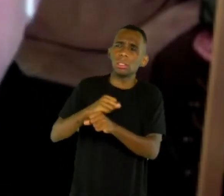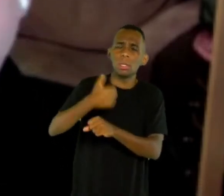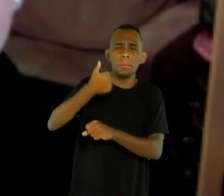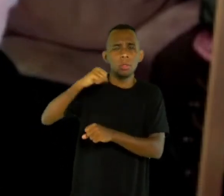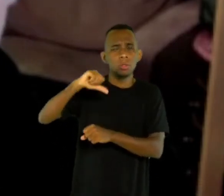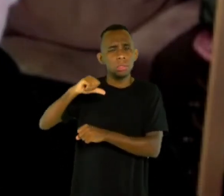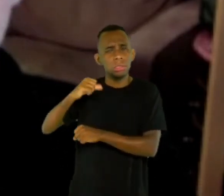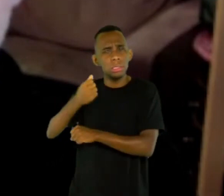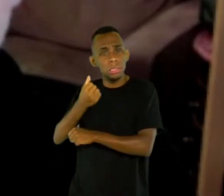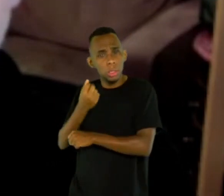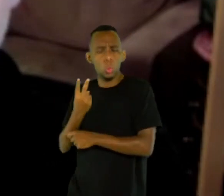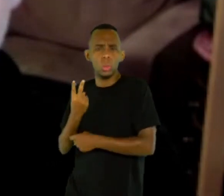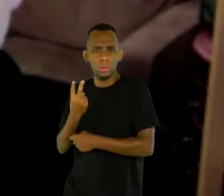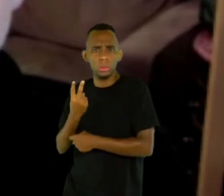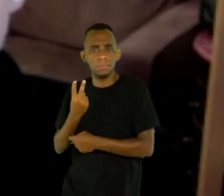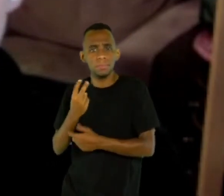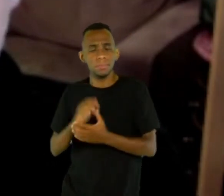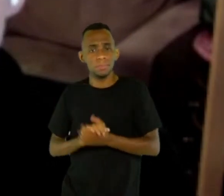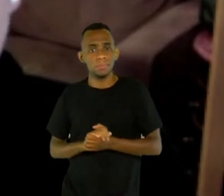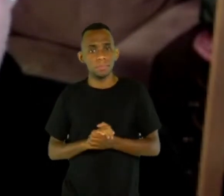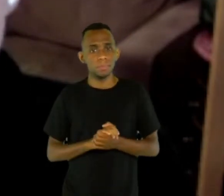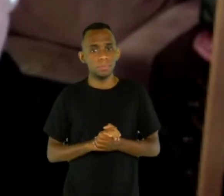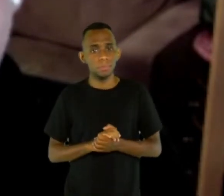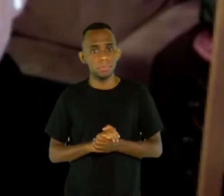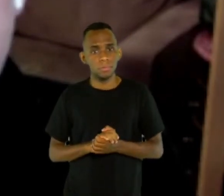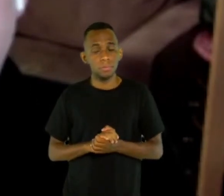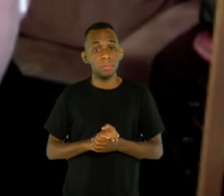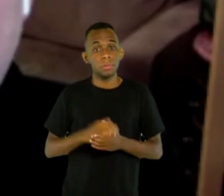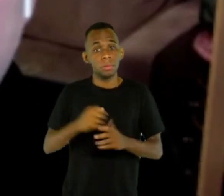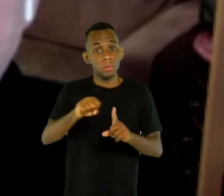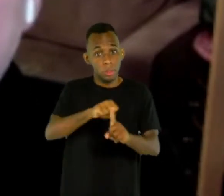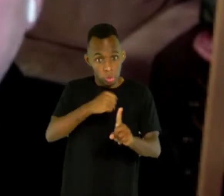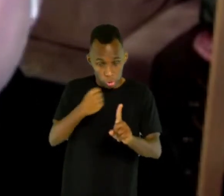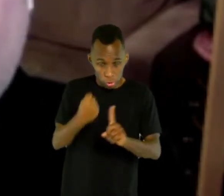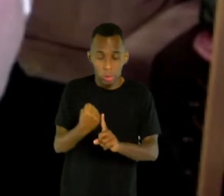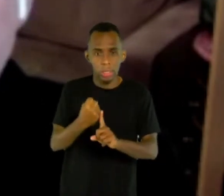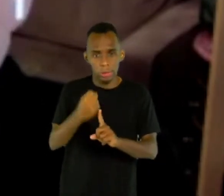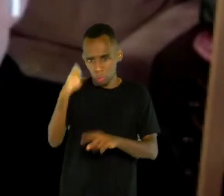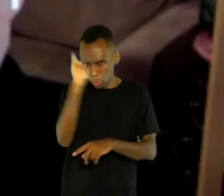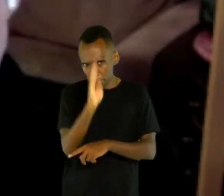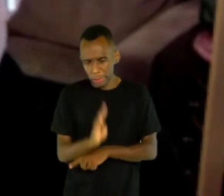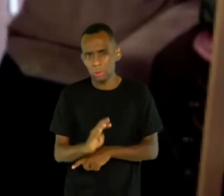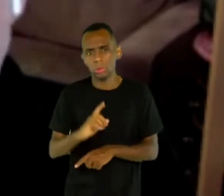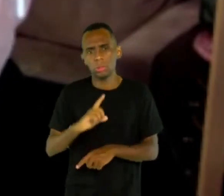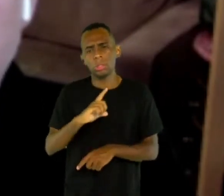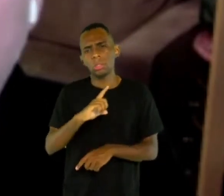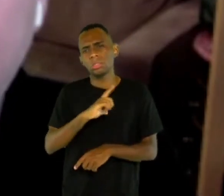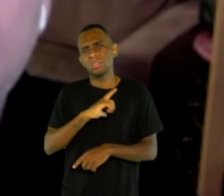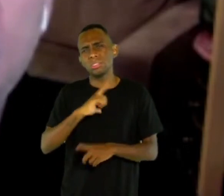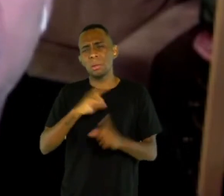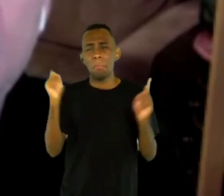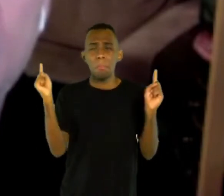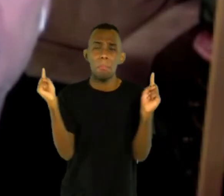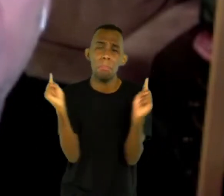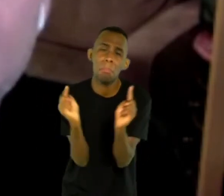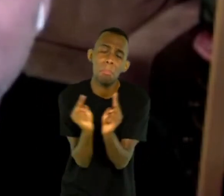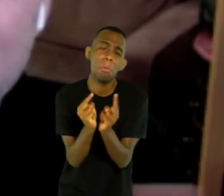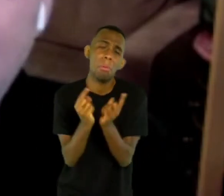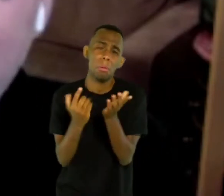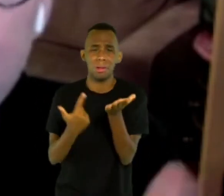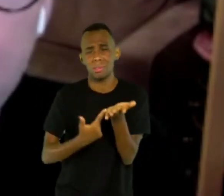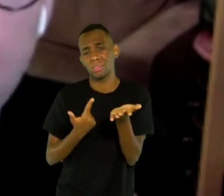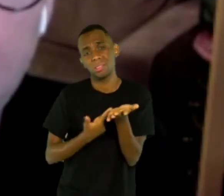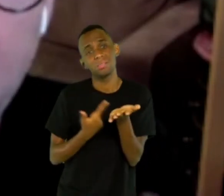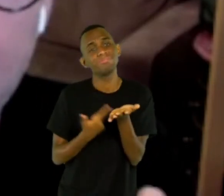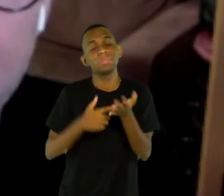1972. E a sociologia brasileira, nessa época, tinha muito pouca literatura. E então a